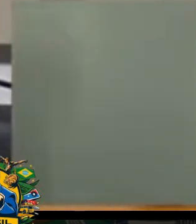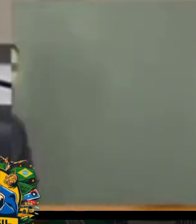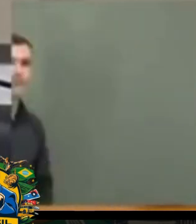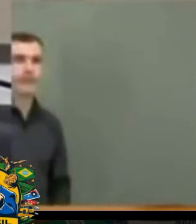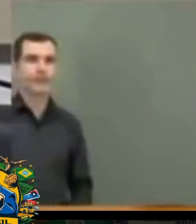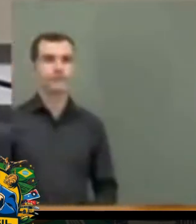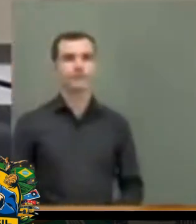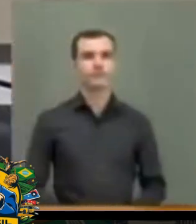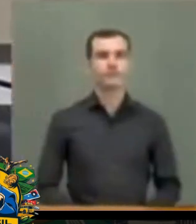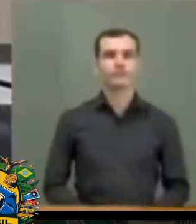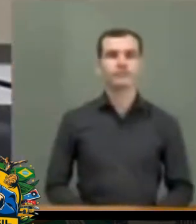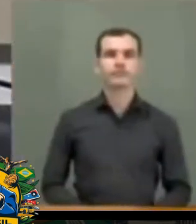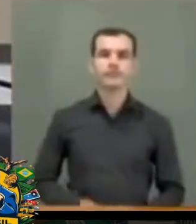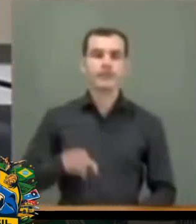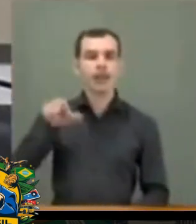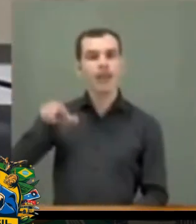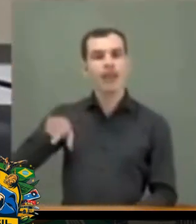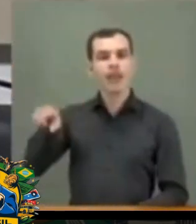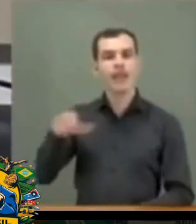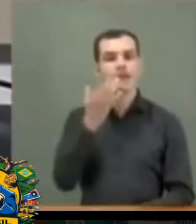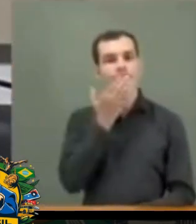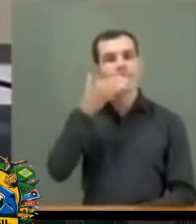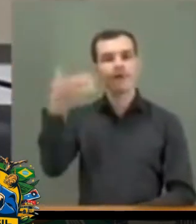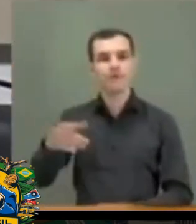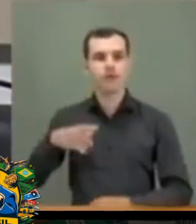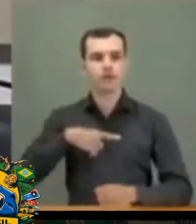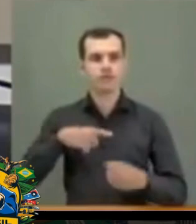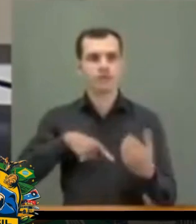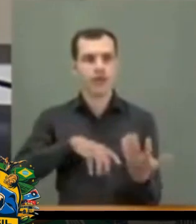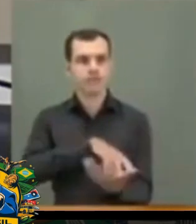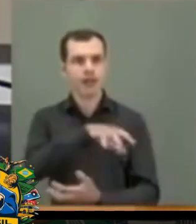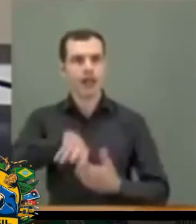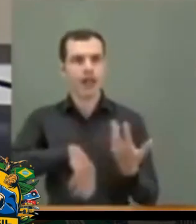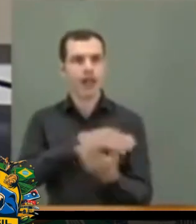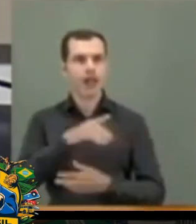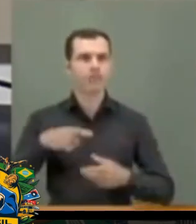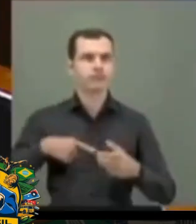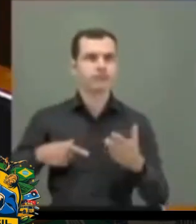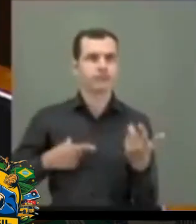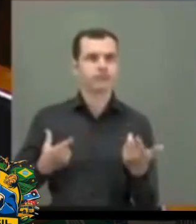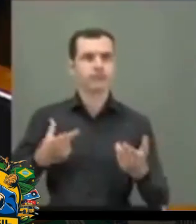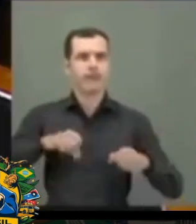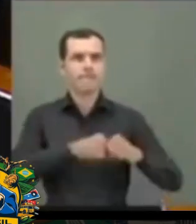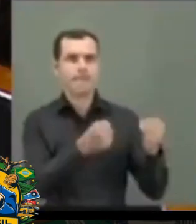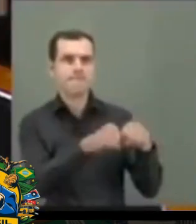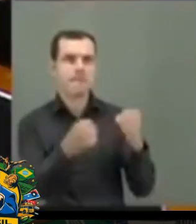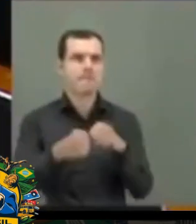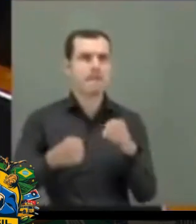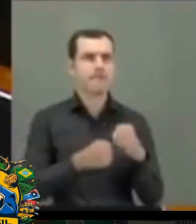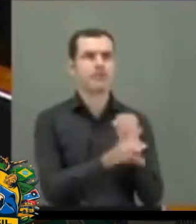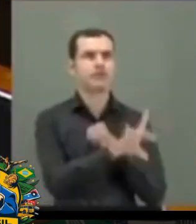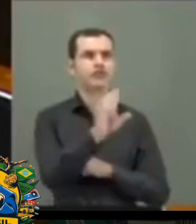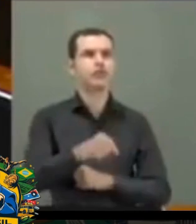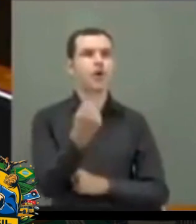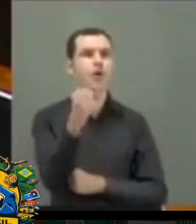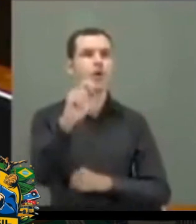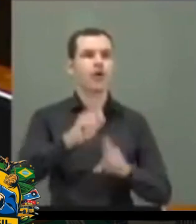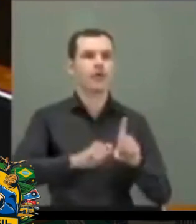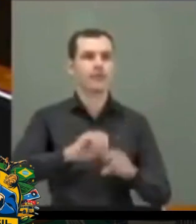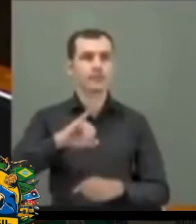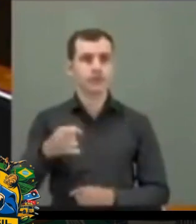ao movimento do Quebradeira do dia 8 de janeiro. Havia alguma representação de ministro do Supremo Tribunal